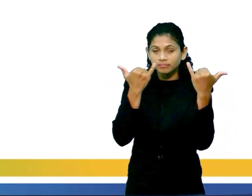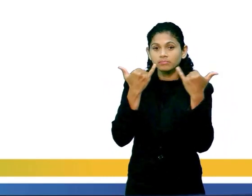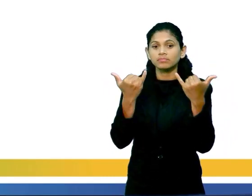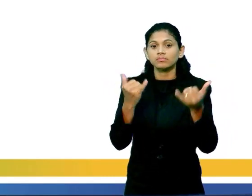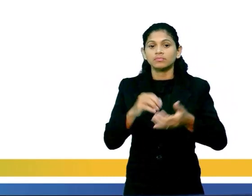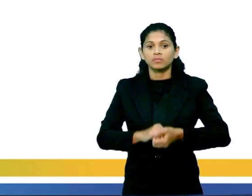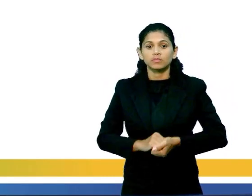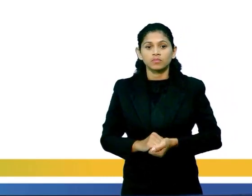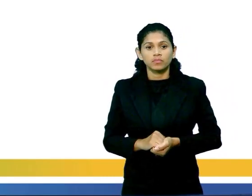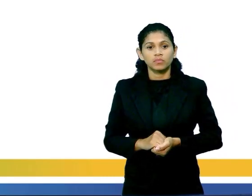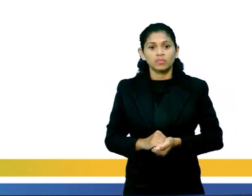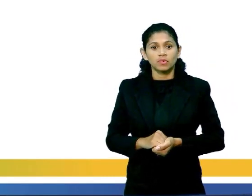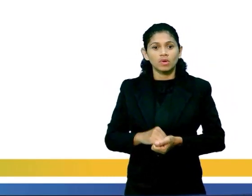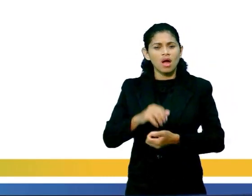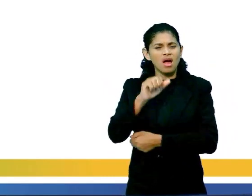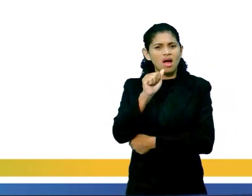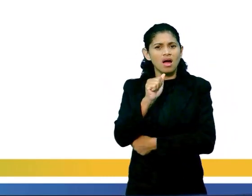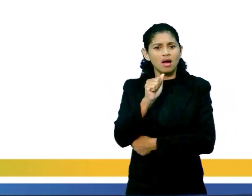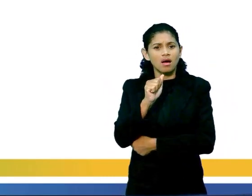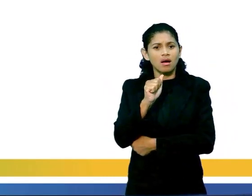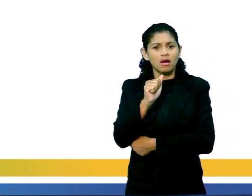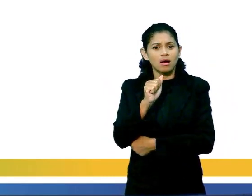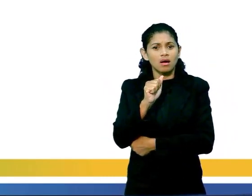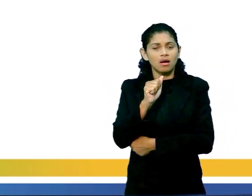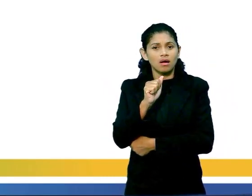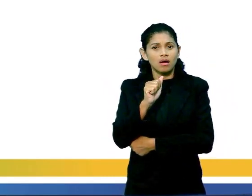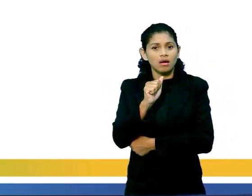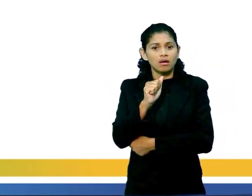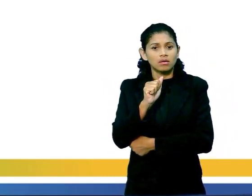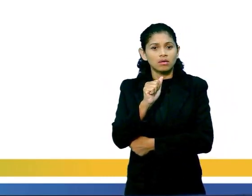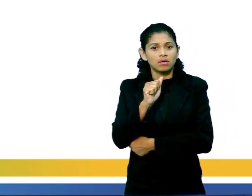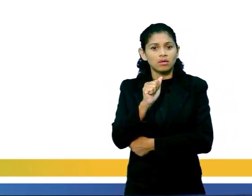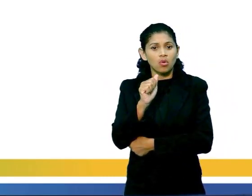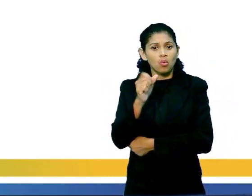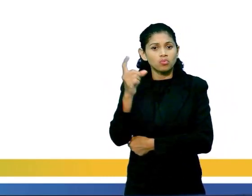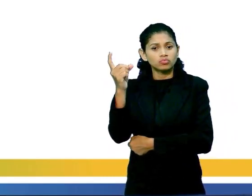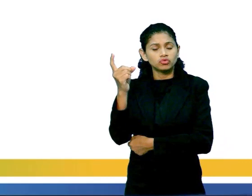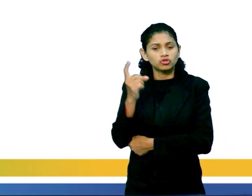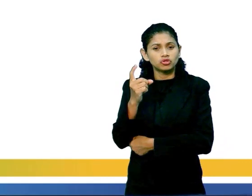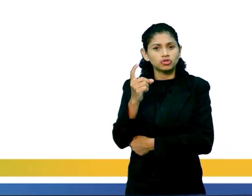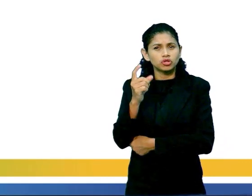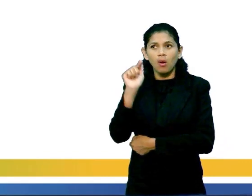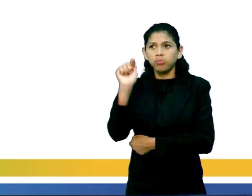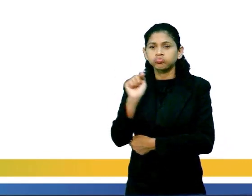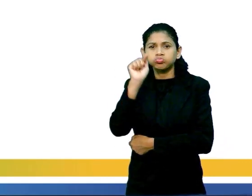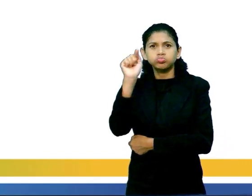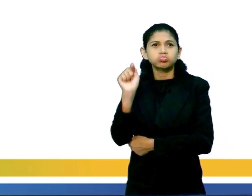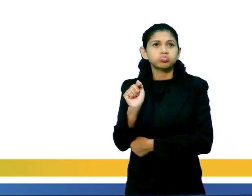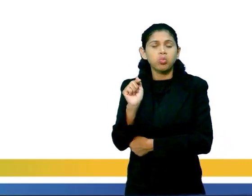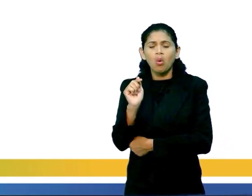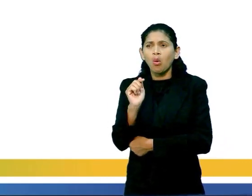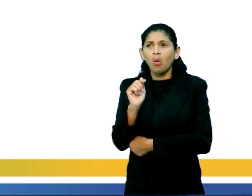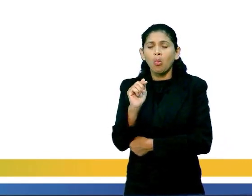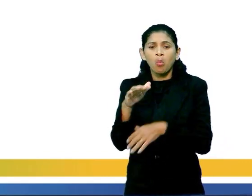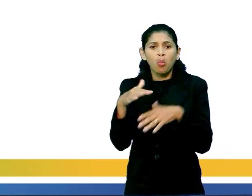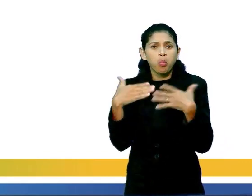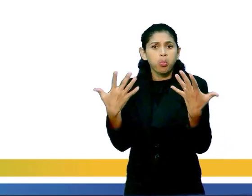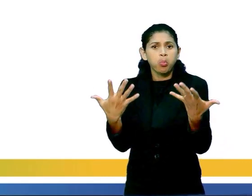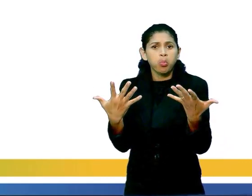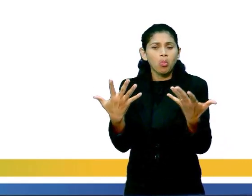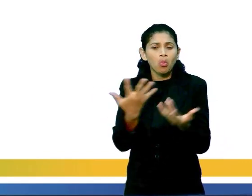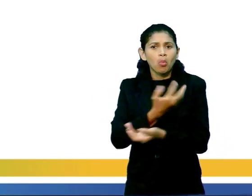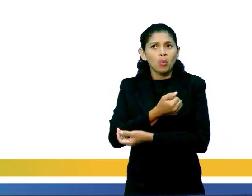que é desconhecido. O X é a incógnita e o 0 e o